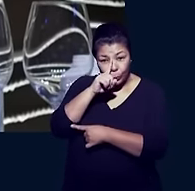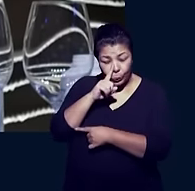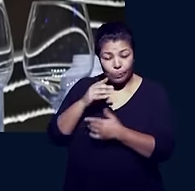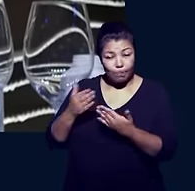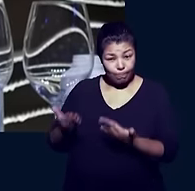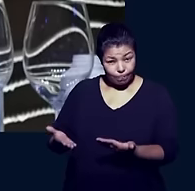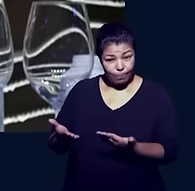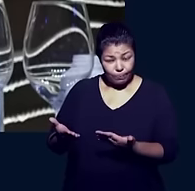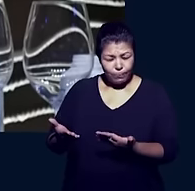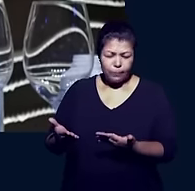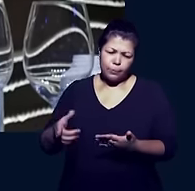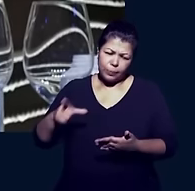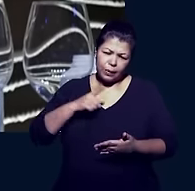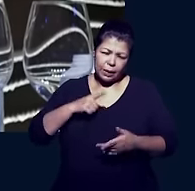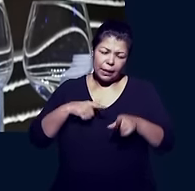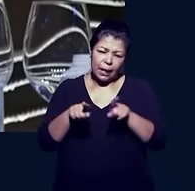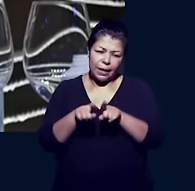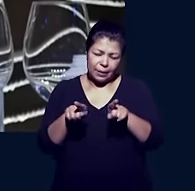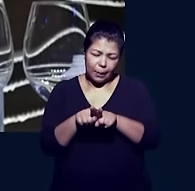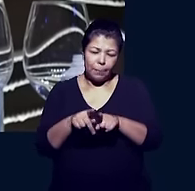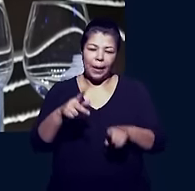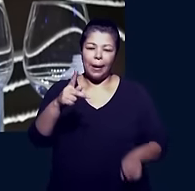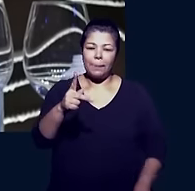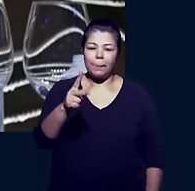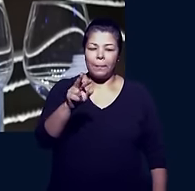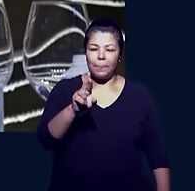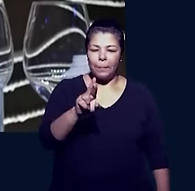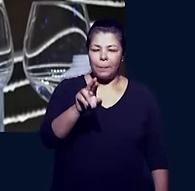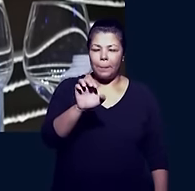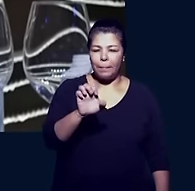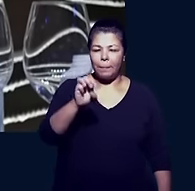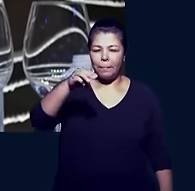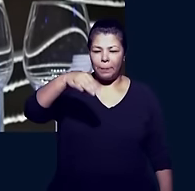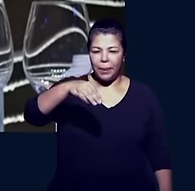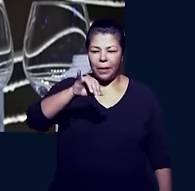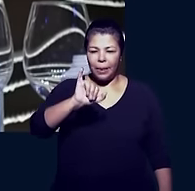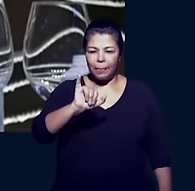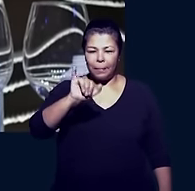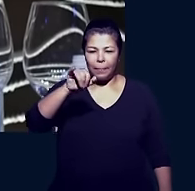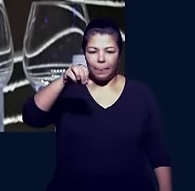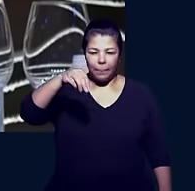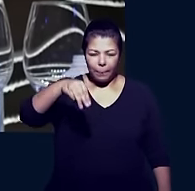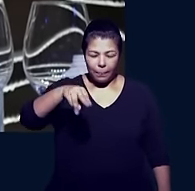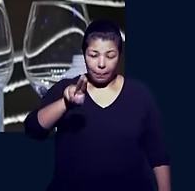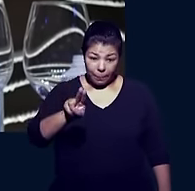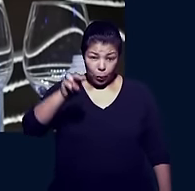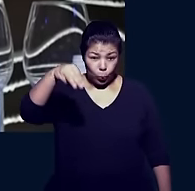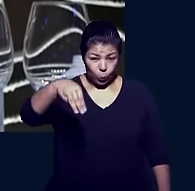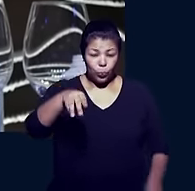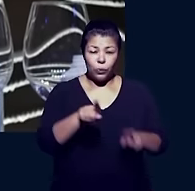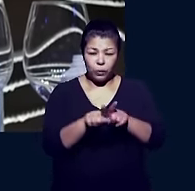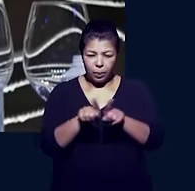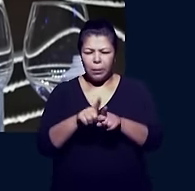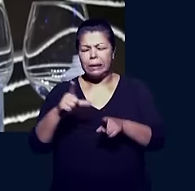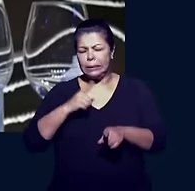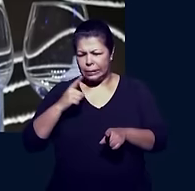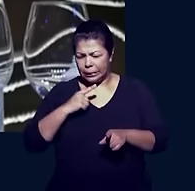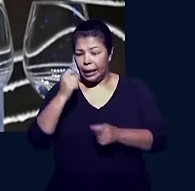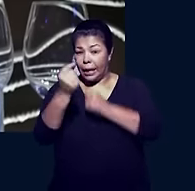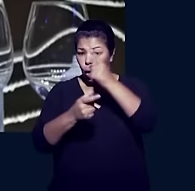o term Premium que que a curva carregou nas últimas semanas e acho que tinha alguns excessos T algumas